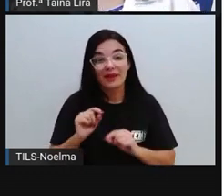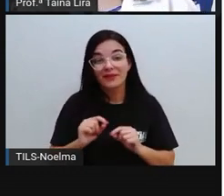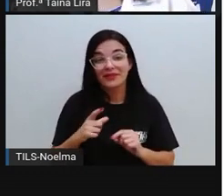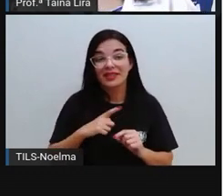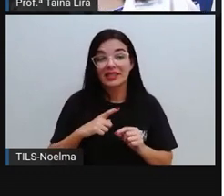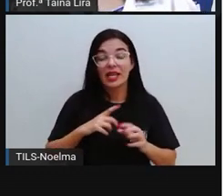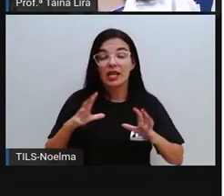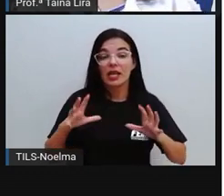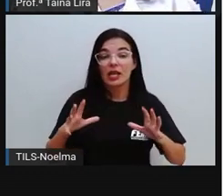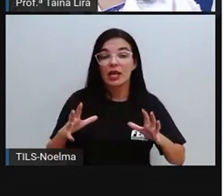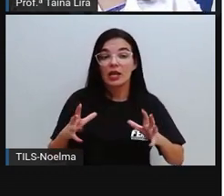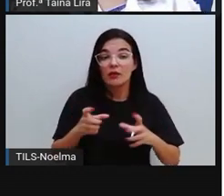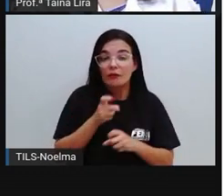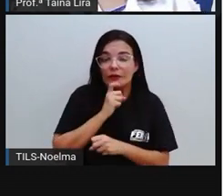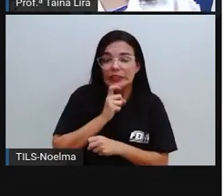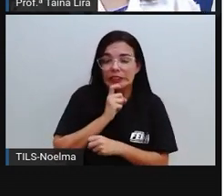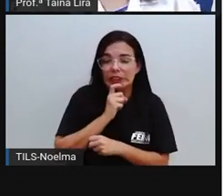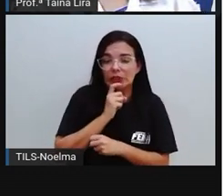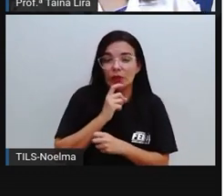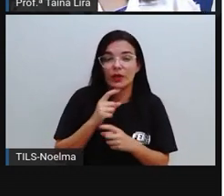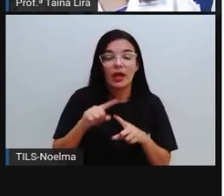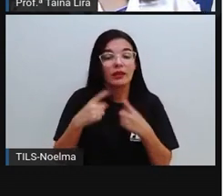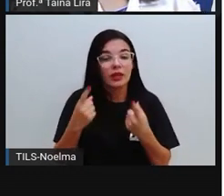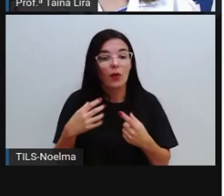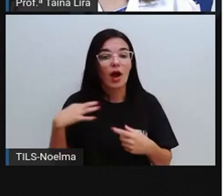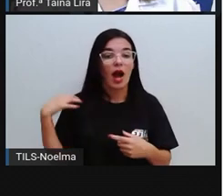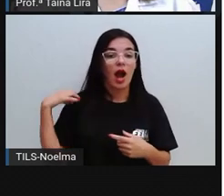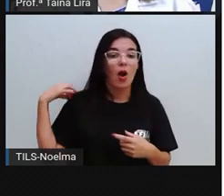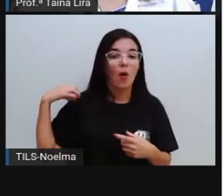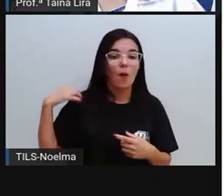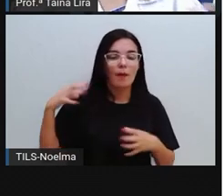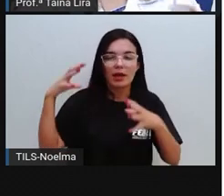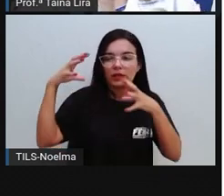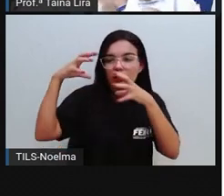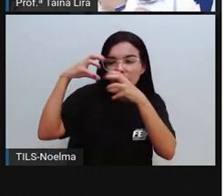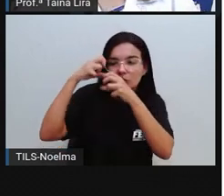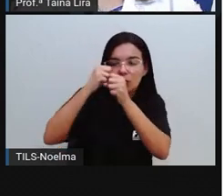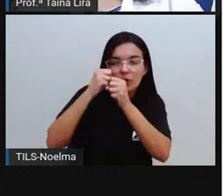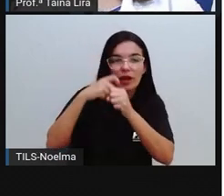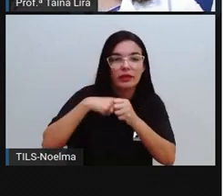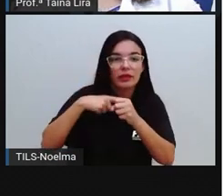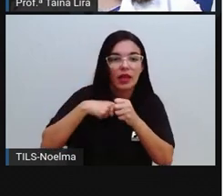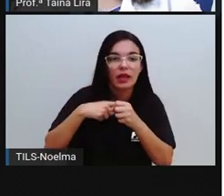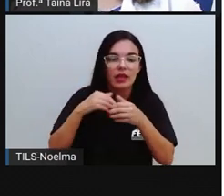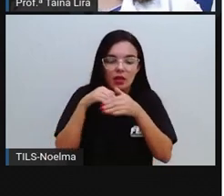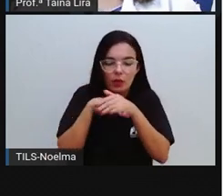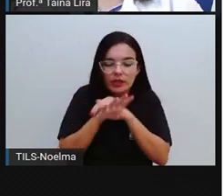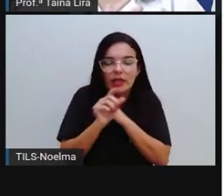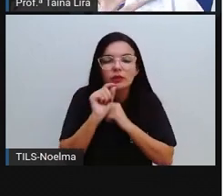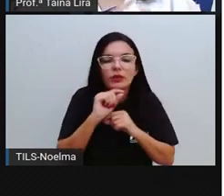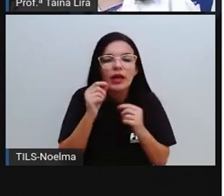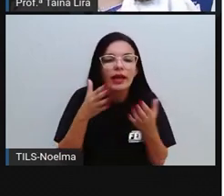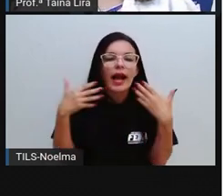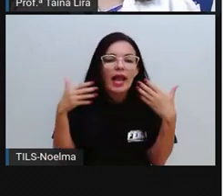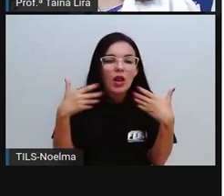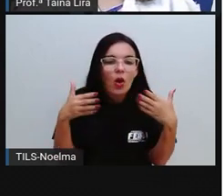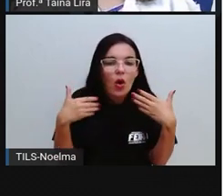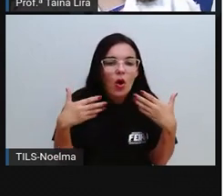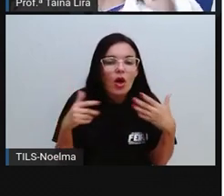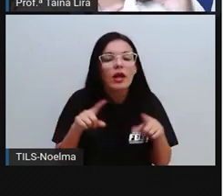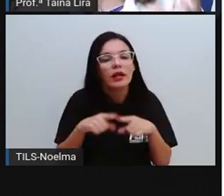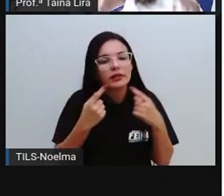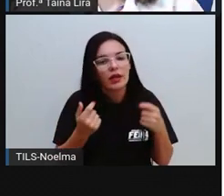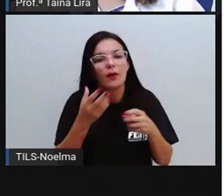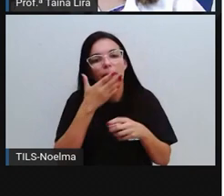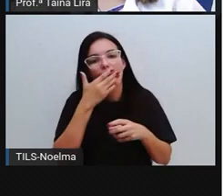sensação de frio. E como a roupa mais escura, ela traz essa sensação ali de calor,